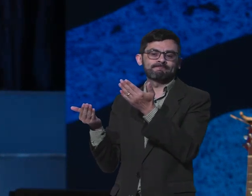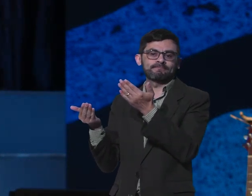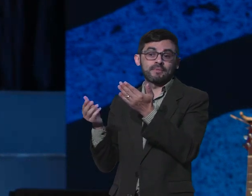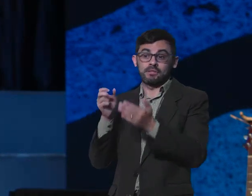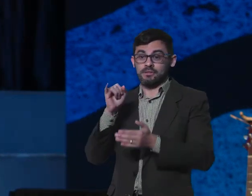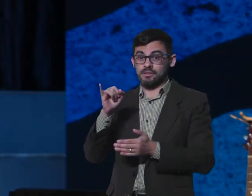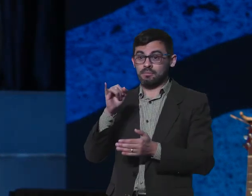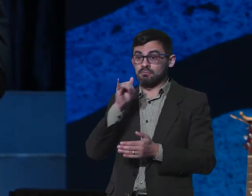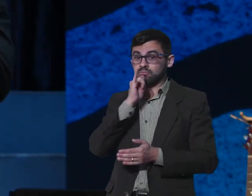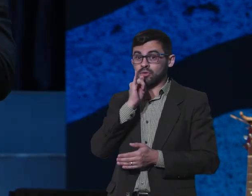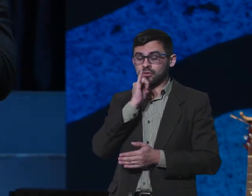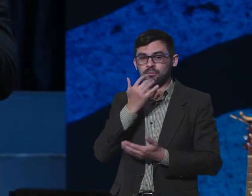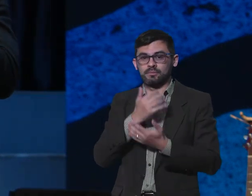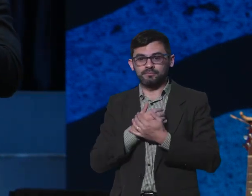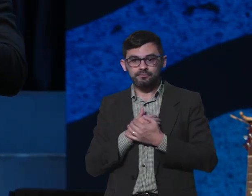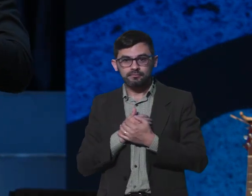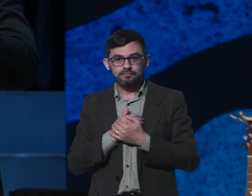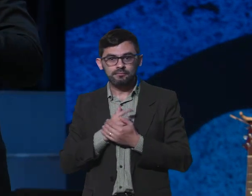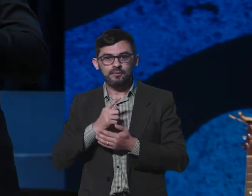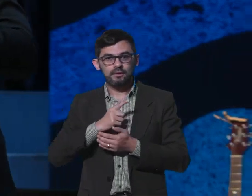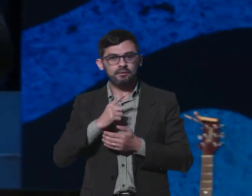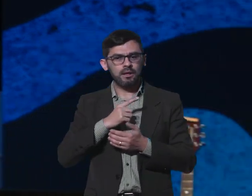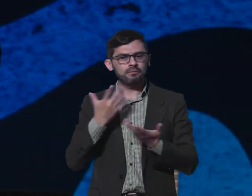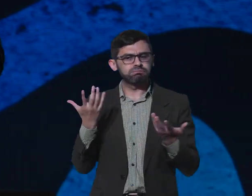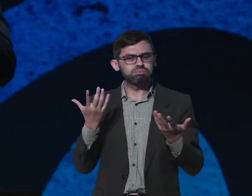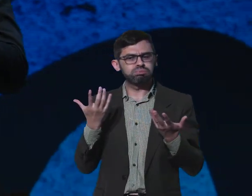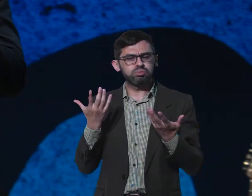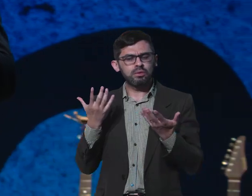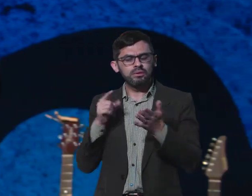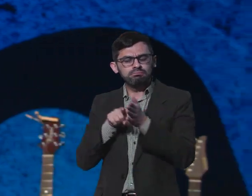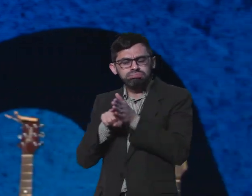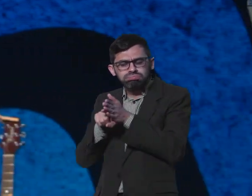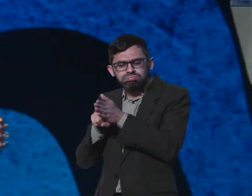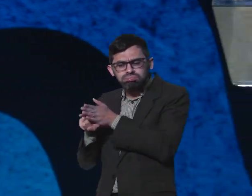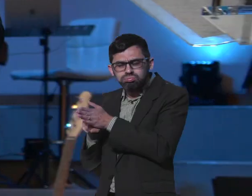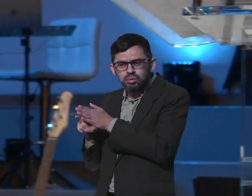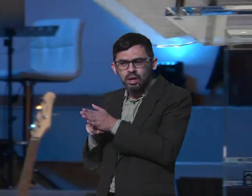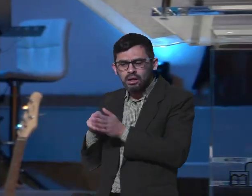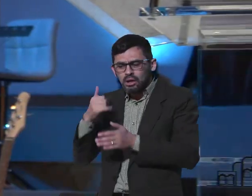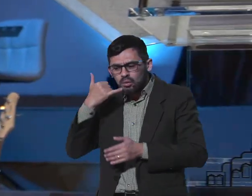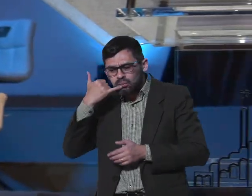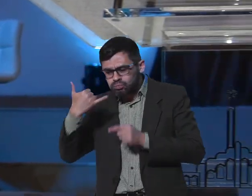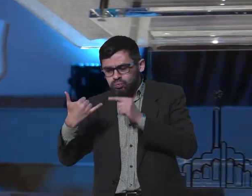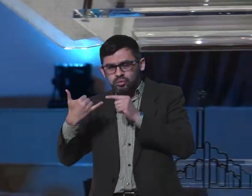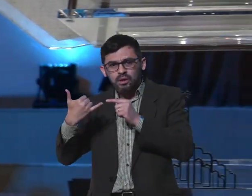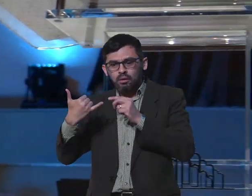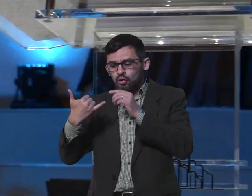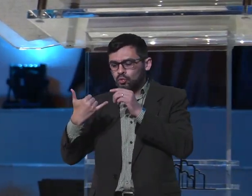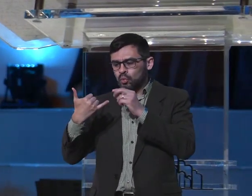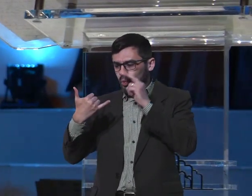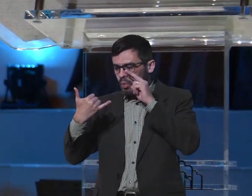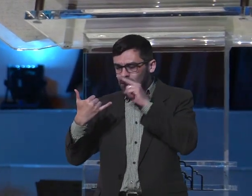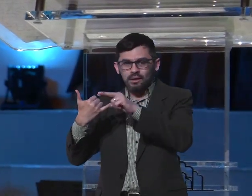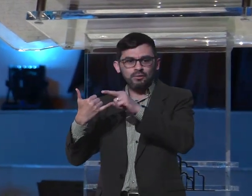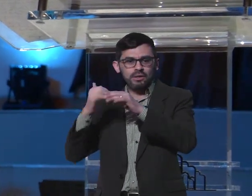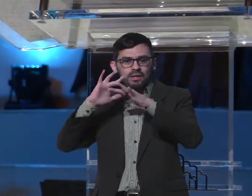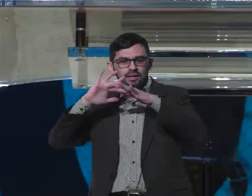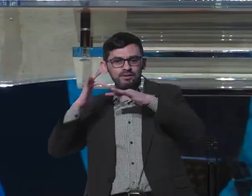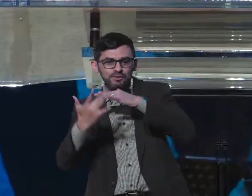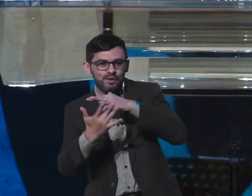Se você tivesse como analisar todo o tempo que você ficou no celular esse ano,